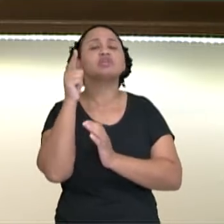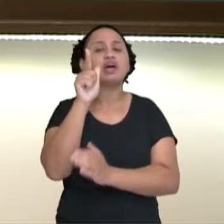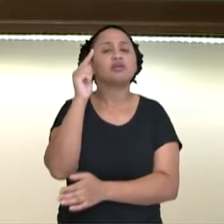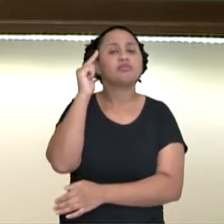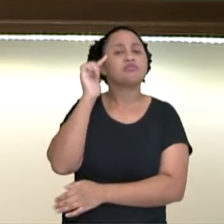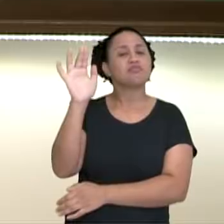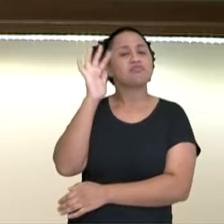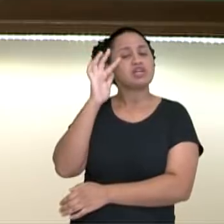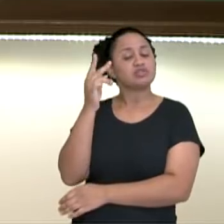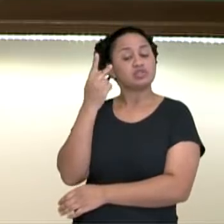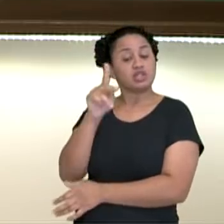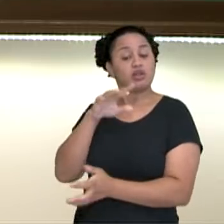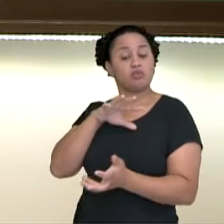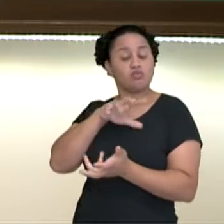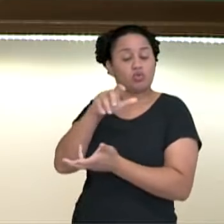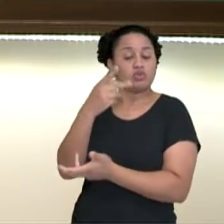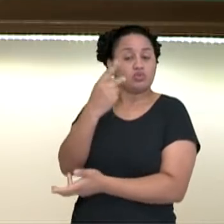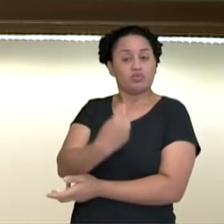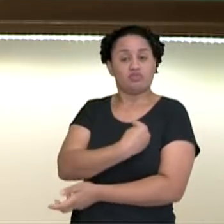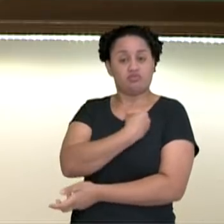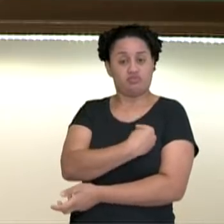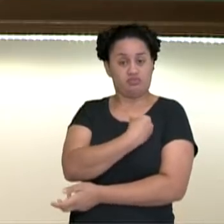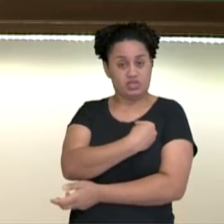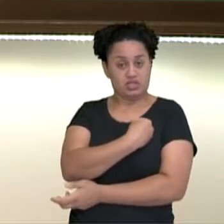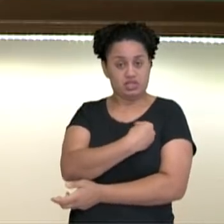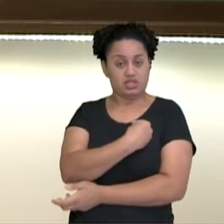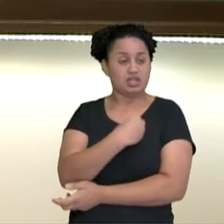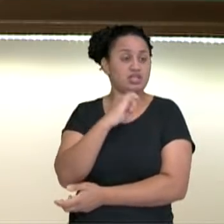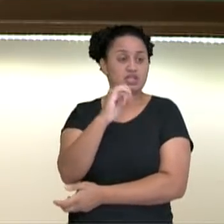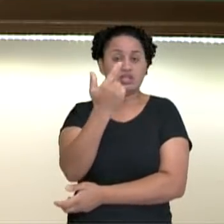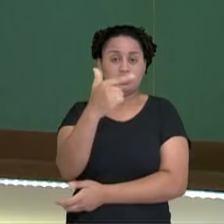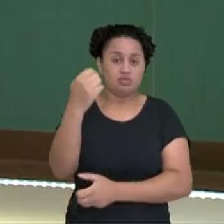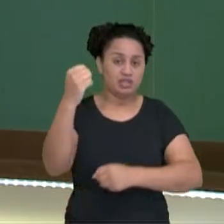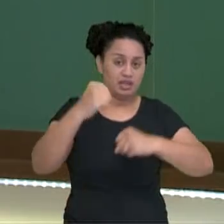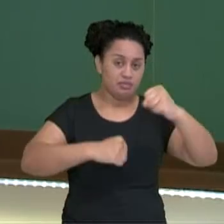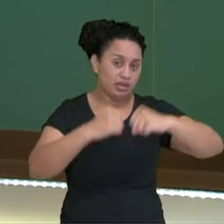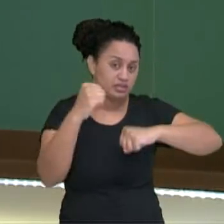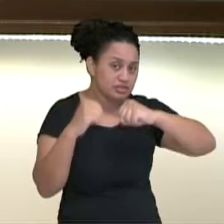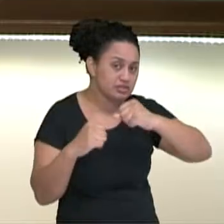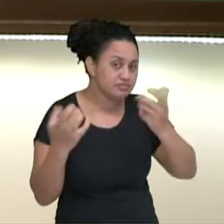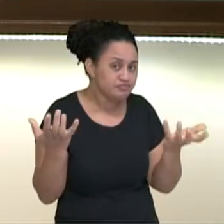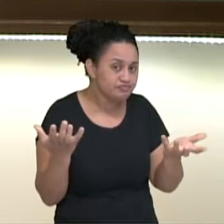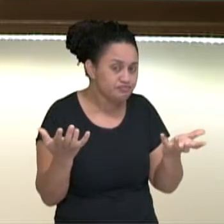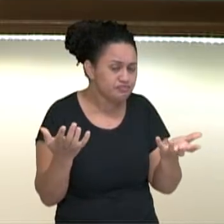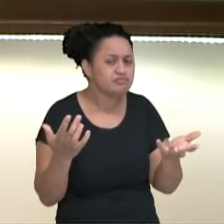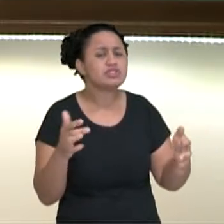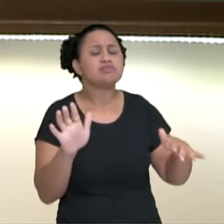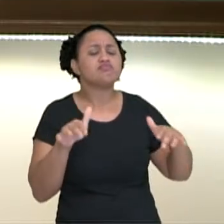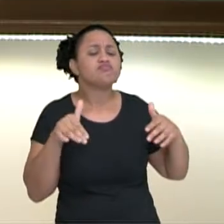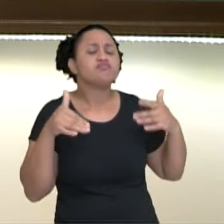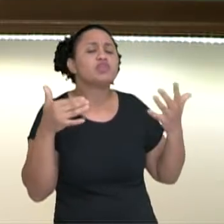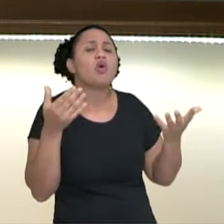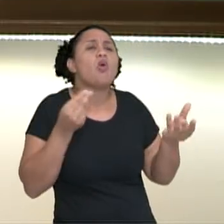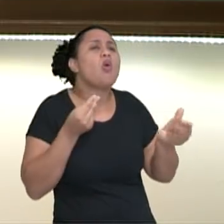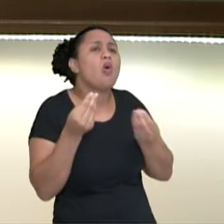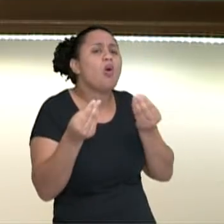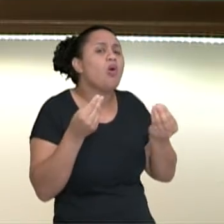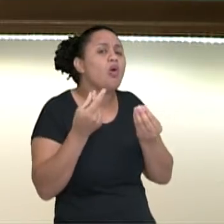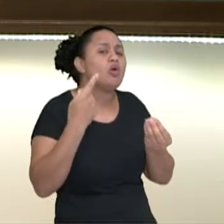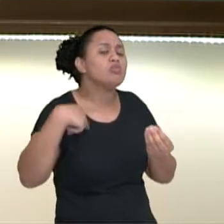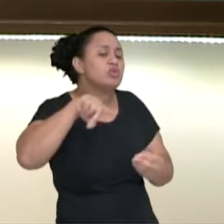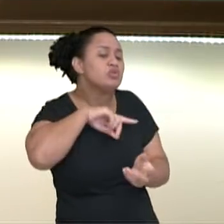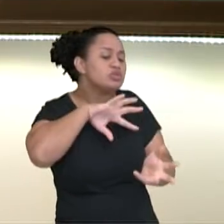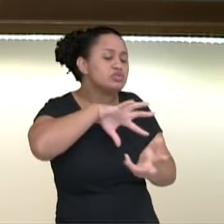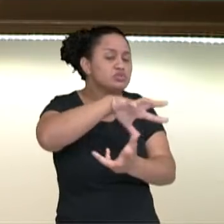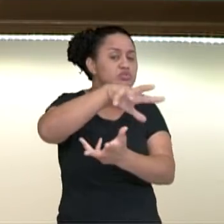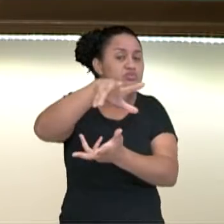consegue imaginar o seu mundo, sem as máquinas? Será que como seria o nosso